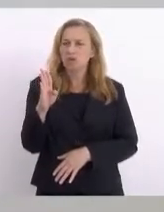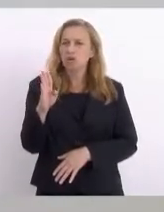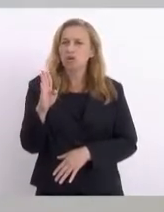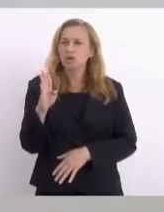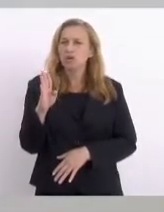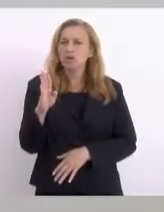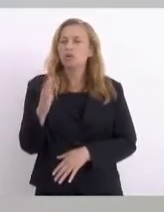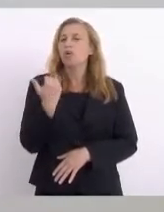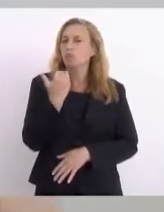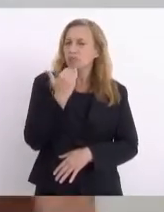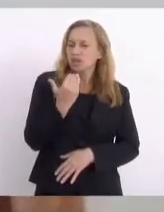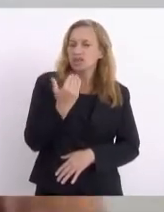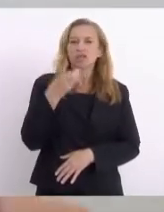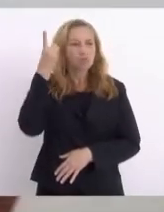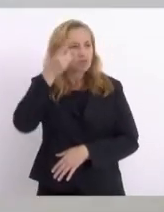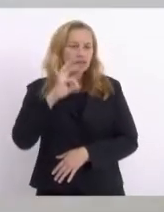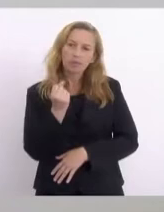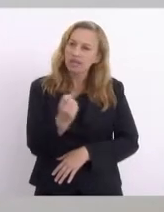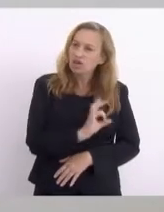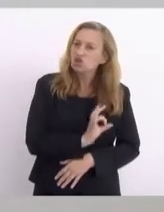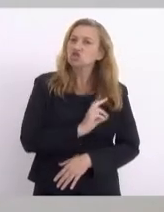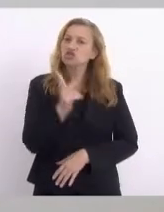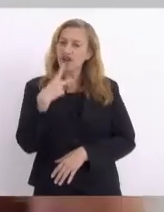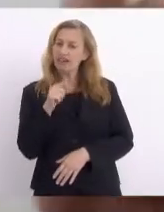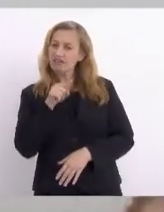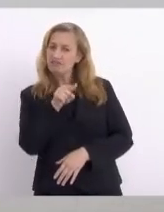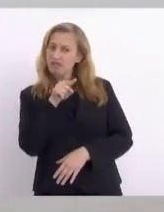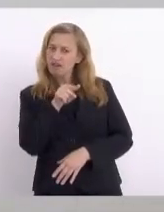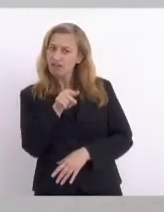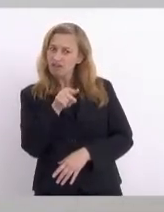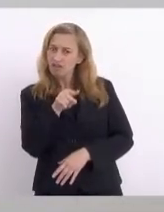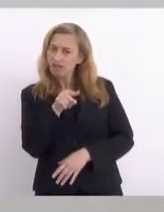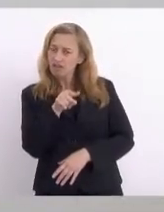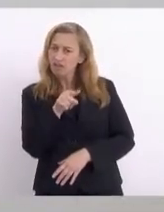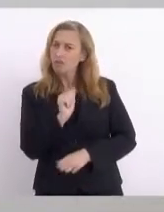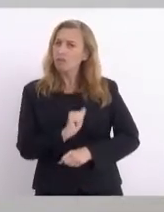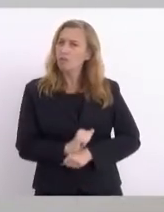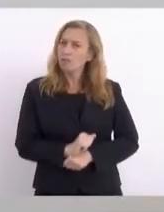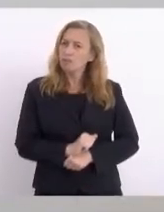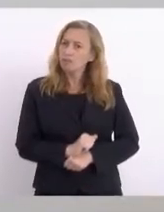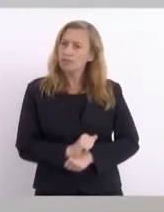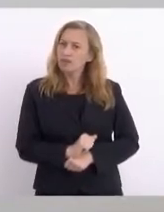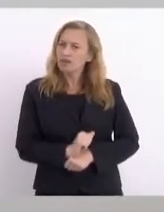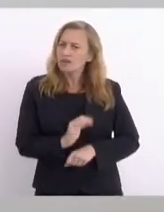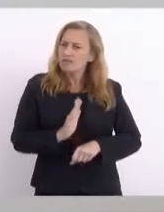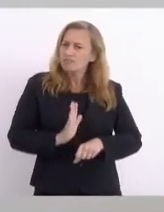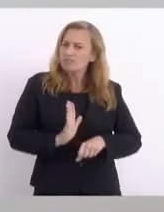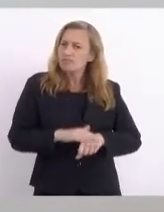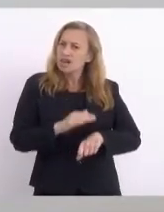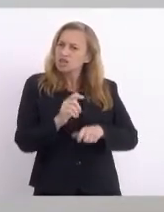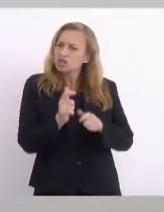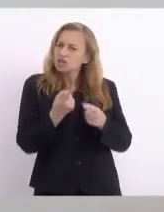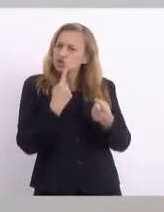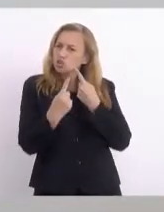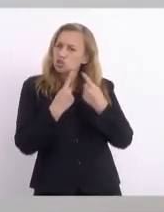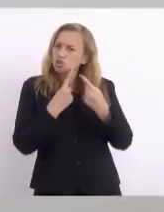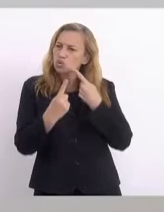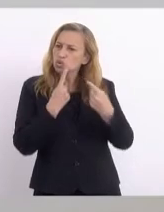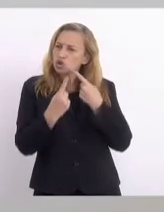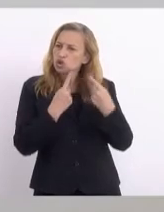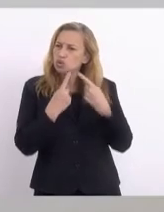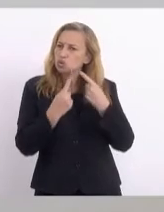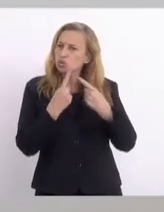Marta Rocha, e dizer que isto daí tem que ser mais amplo o